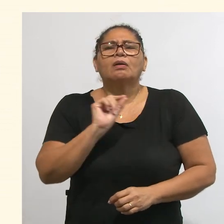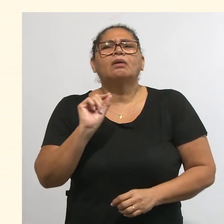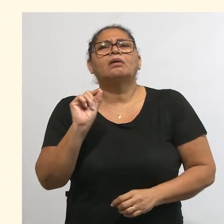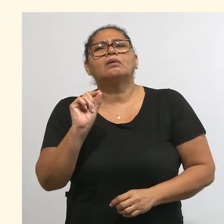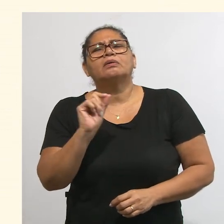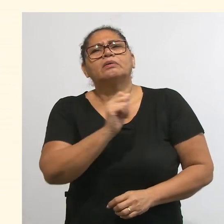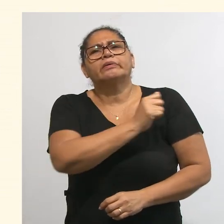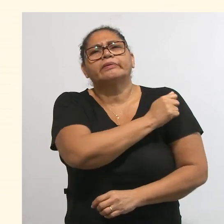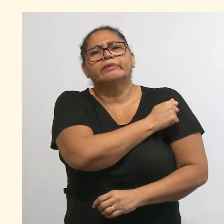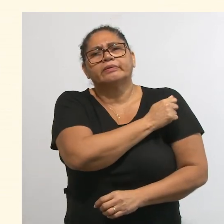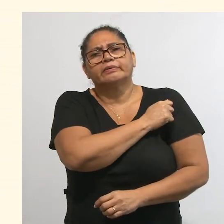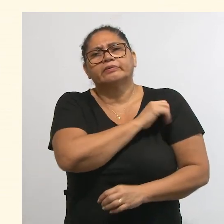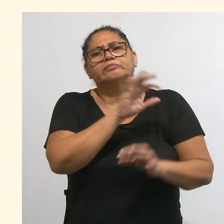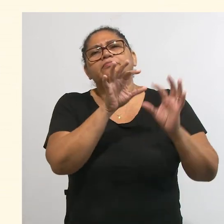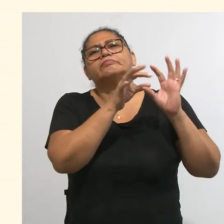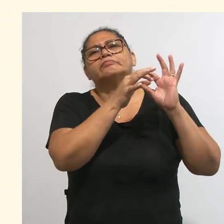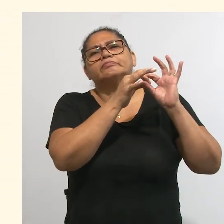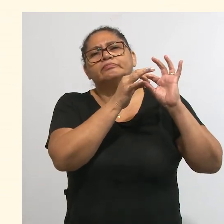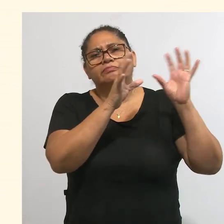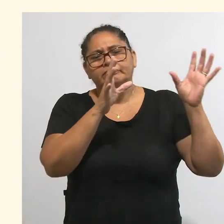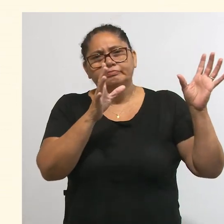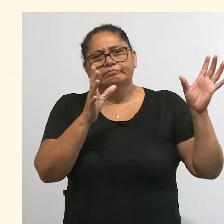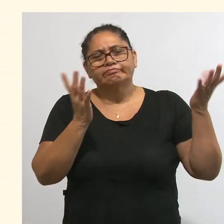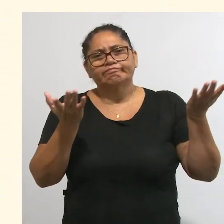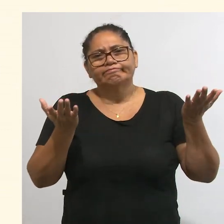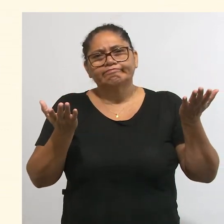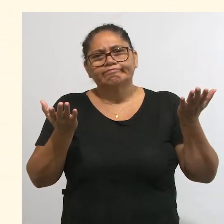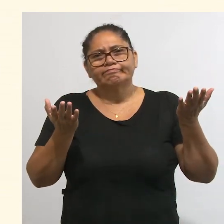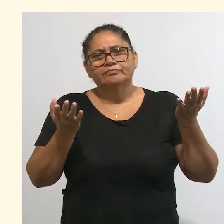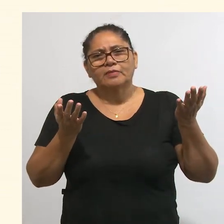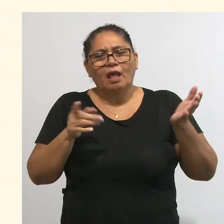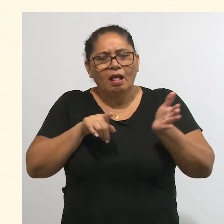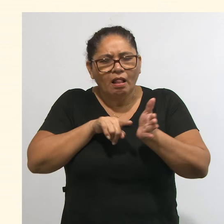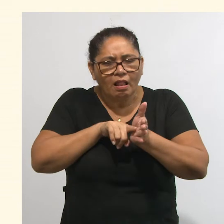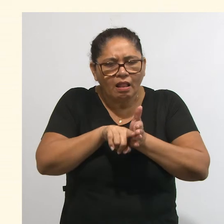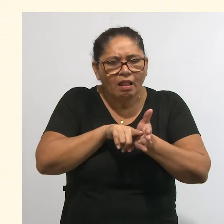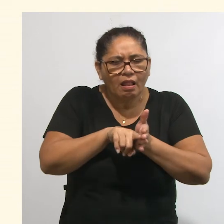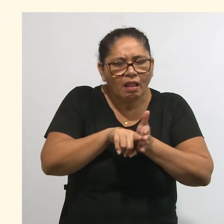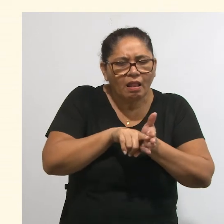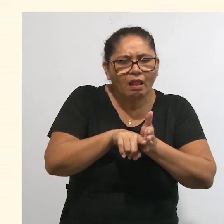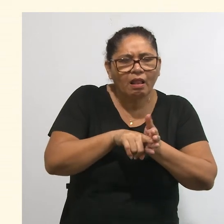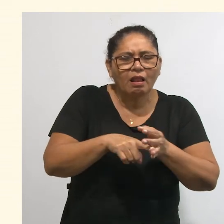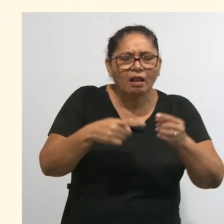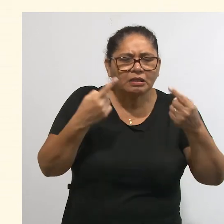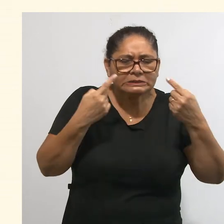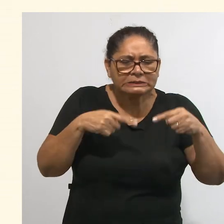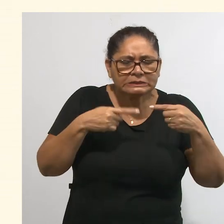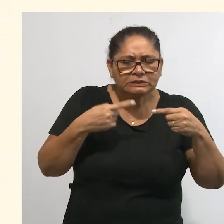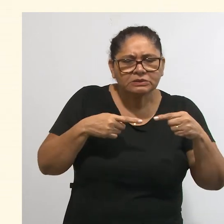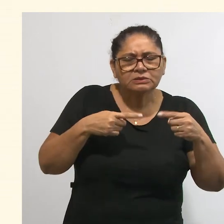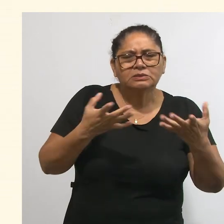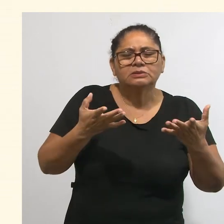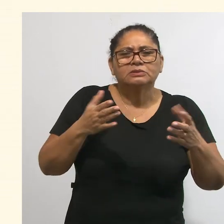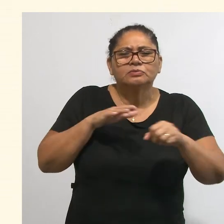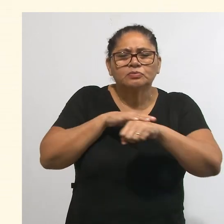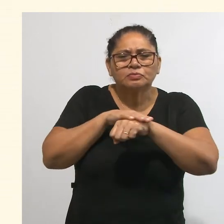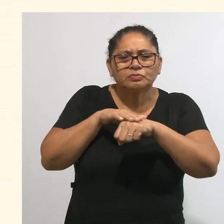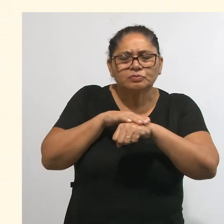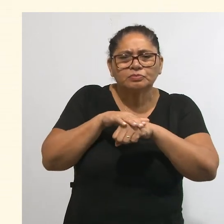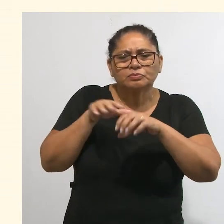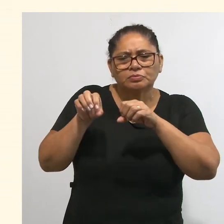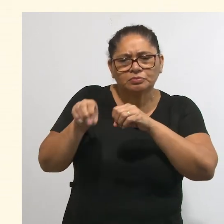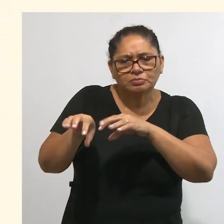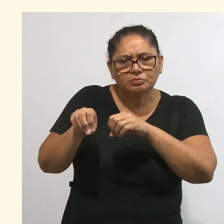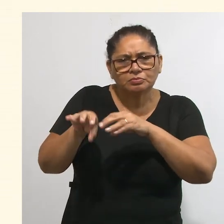quem é esse aluno nessa perspectiva libertária? O aluno ele é um investigador, ele é um crítico, que em diálogo com o